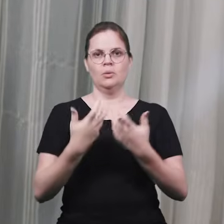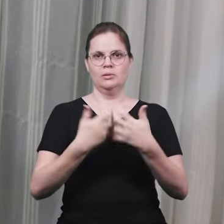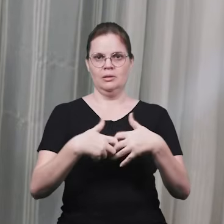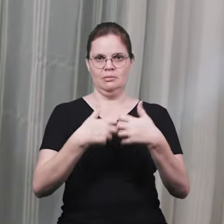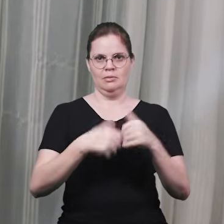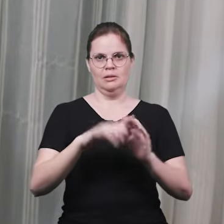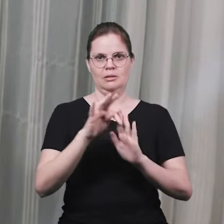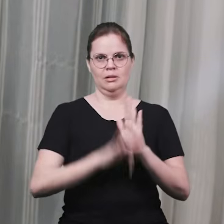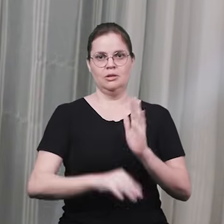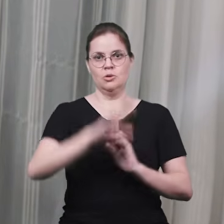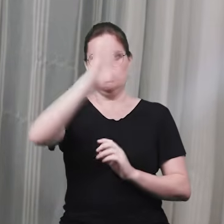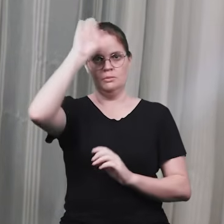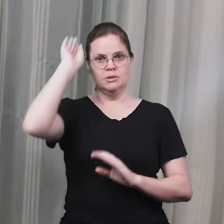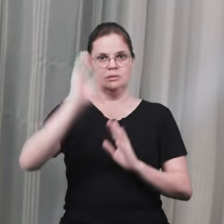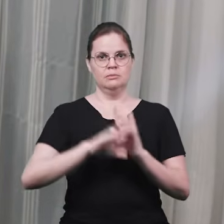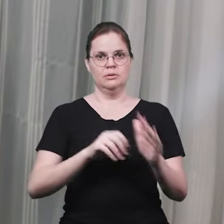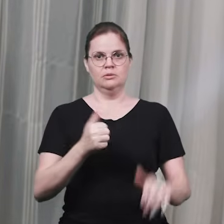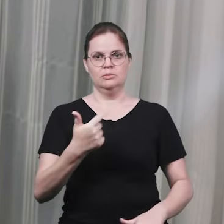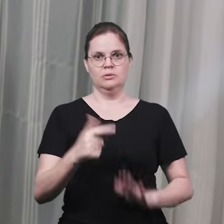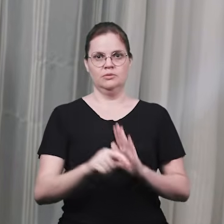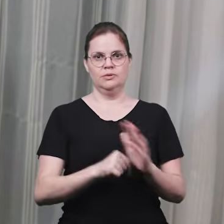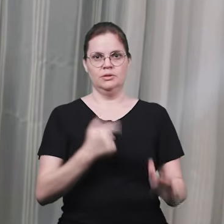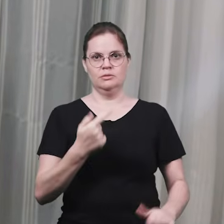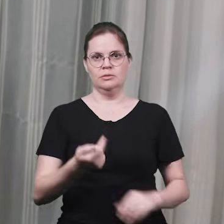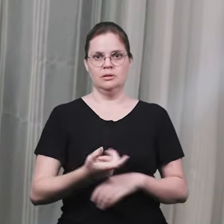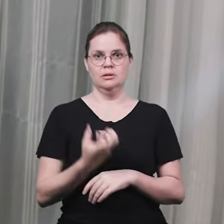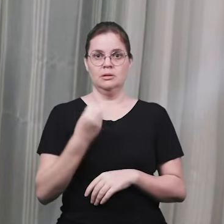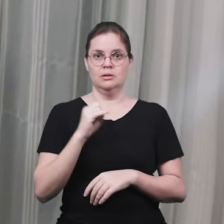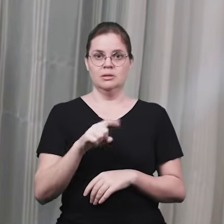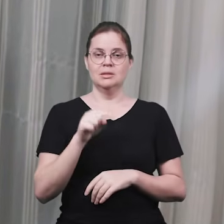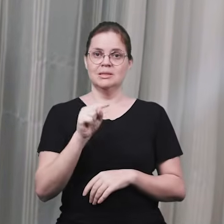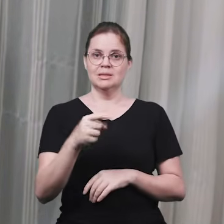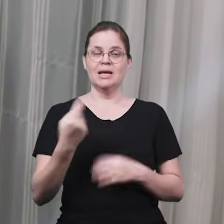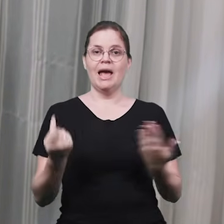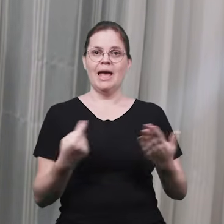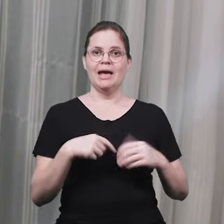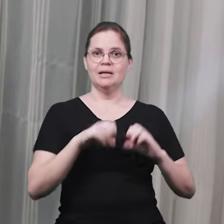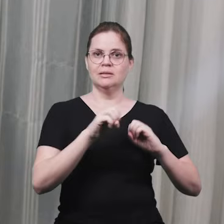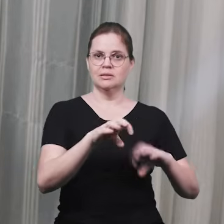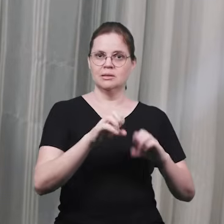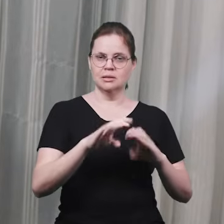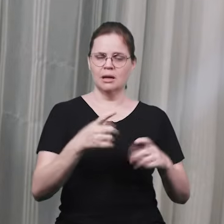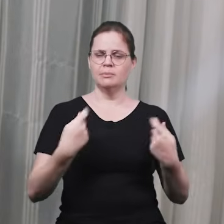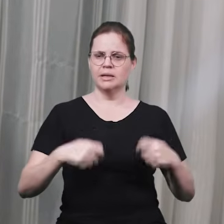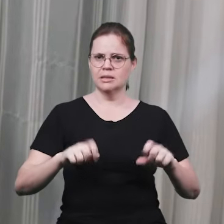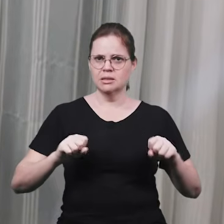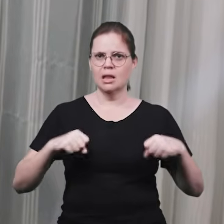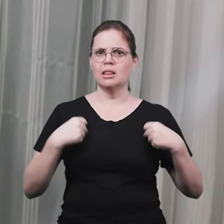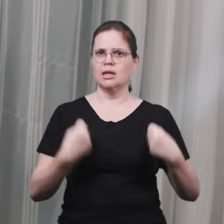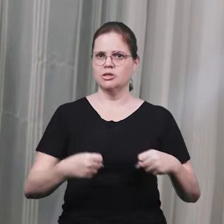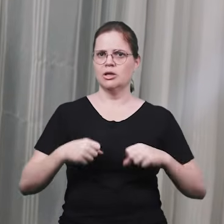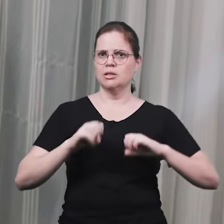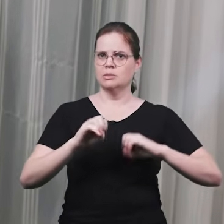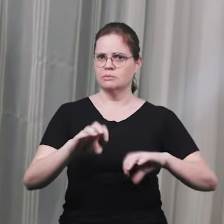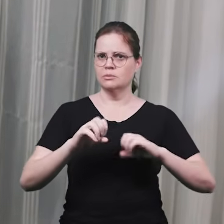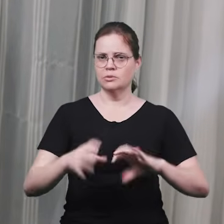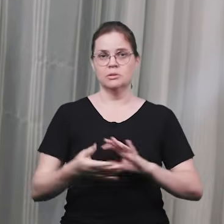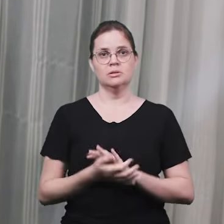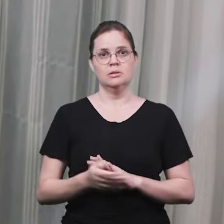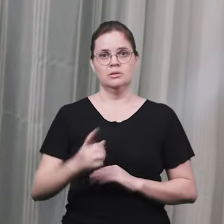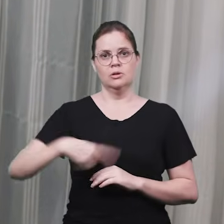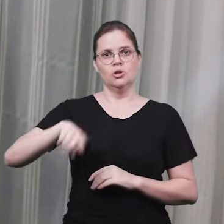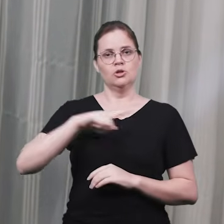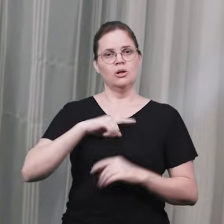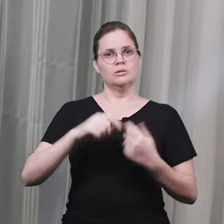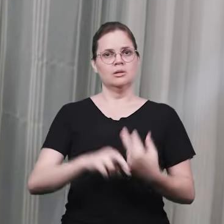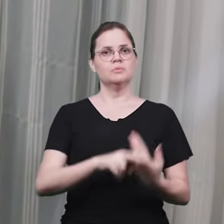12, versículo 7, que fala assim: se é ministério, seja ministrar, se é ensinar, haja dedicação ao ensino. Nós fazemos a